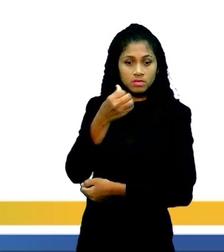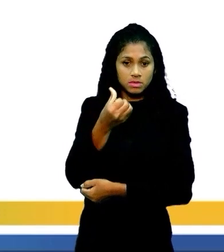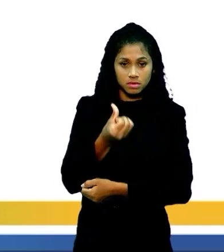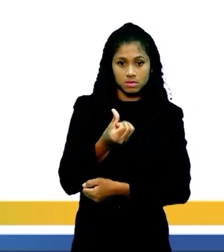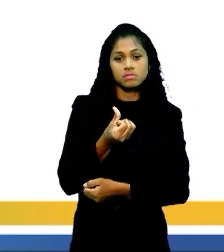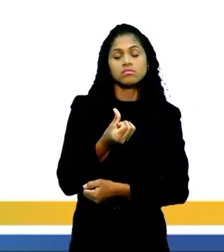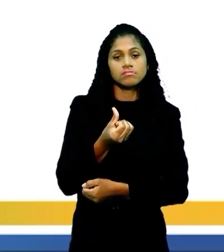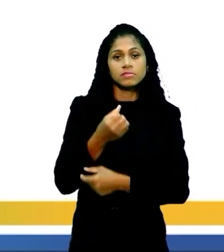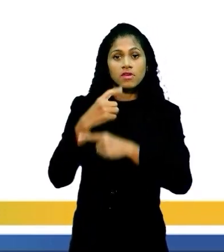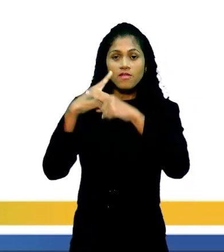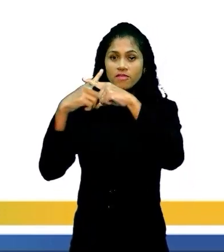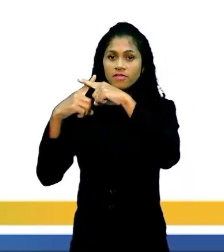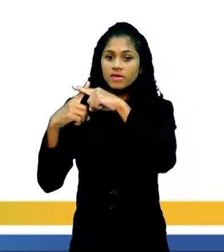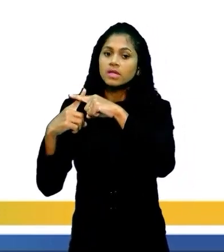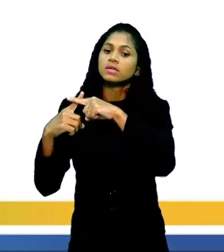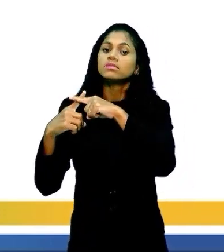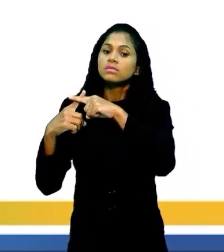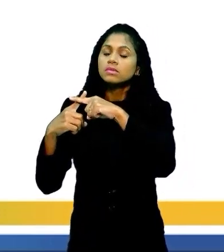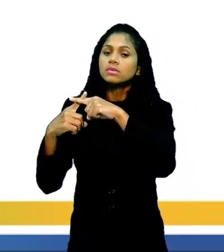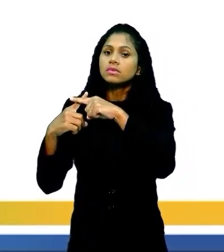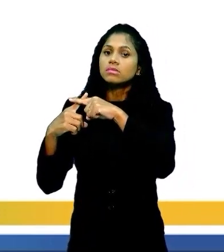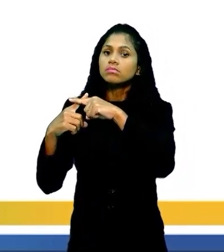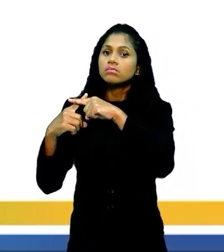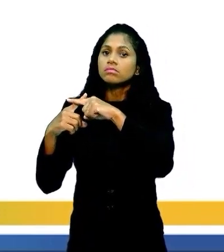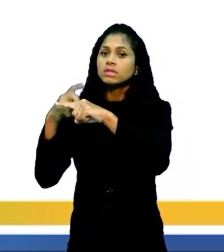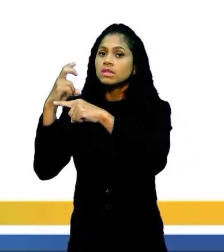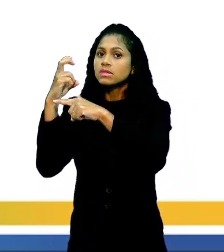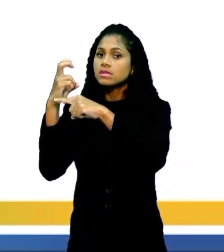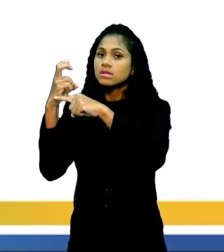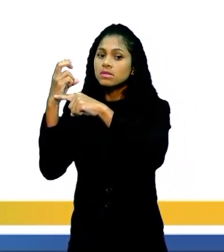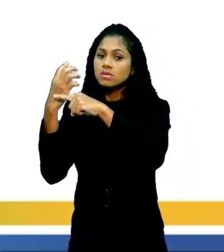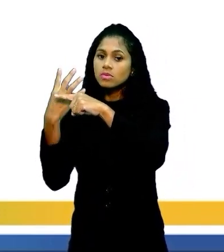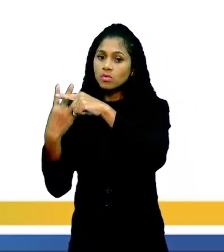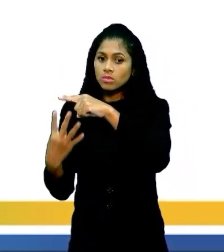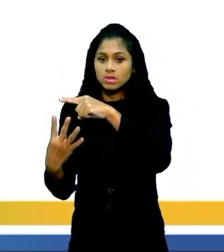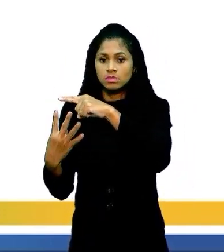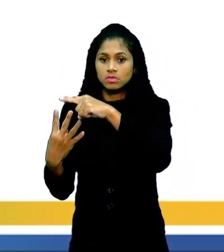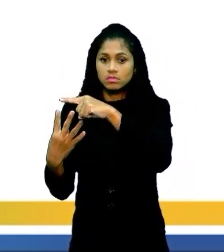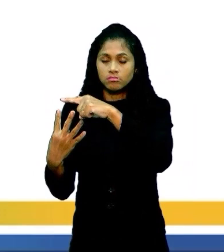7,96 vezes a fração, que é essa fração aí,